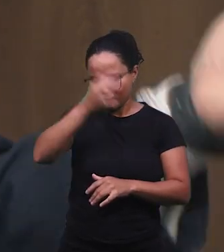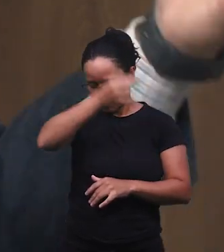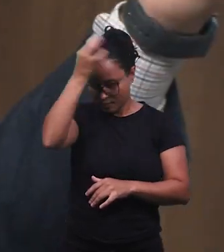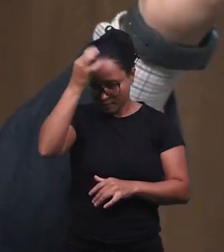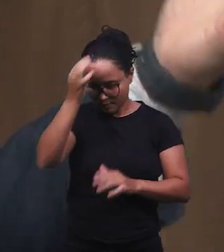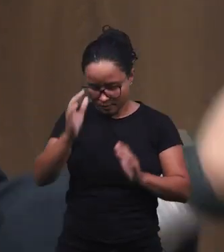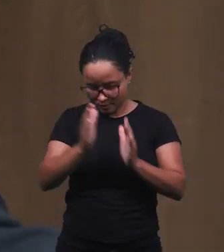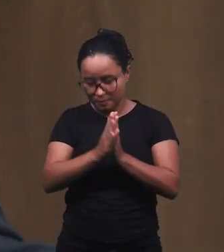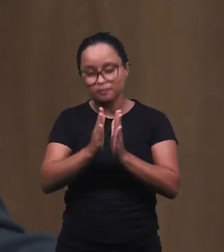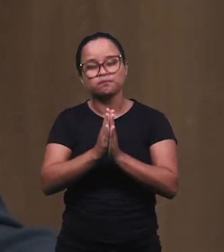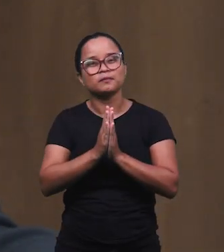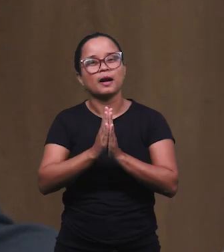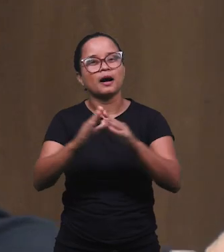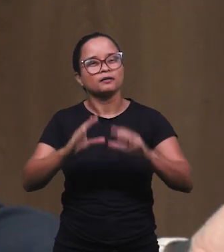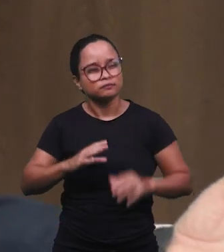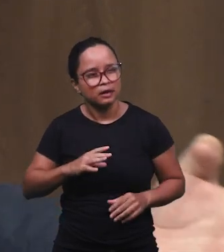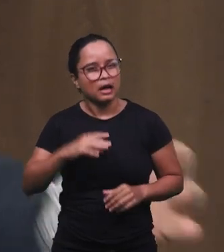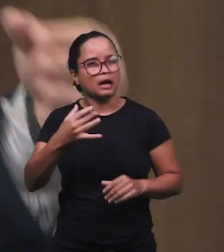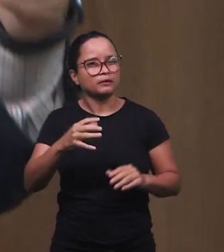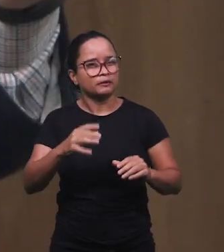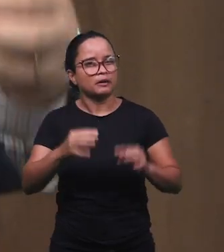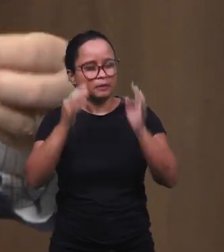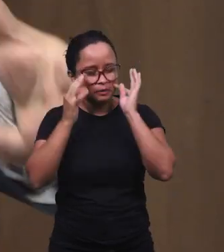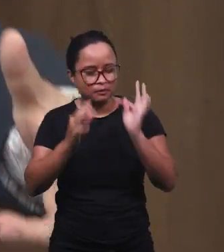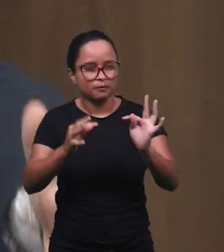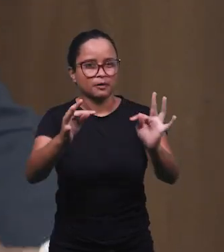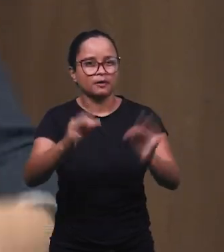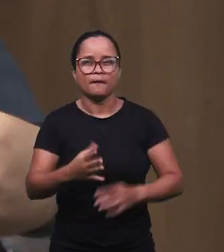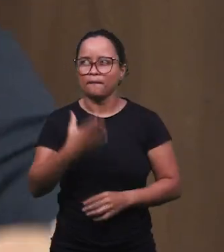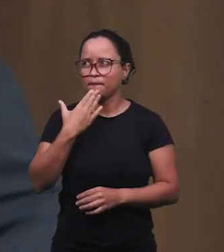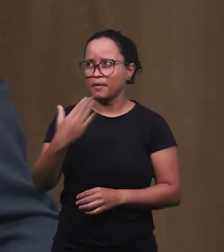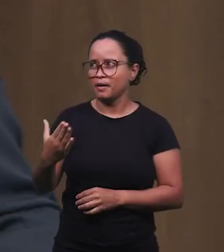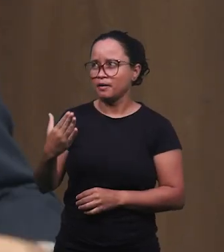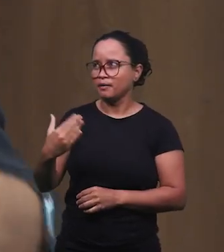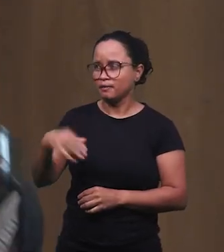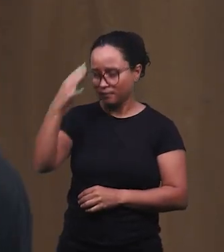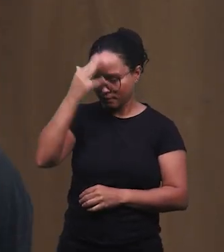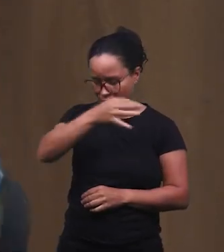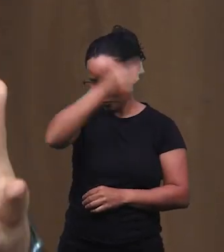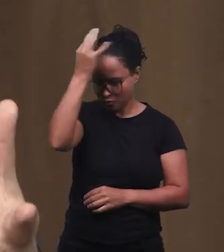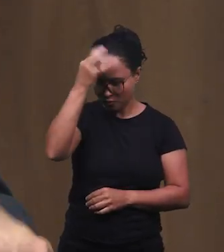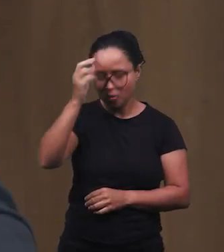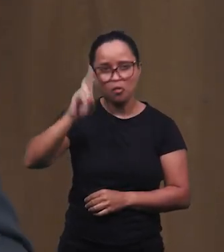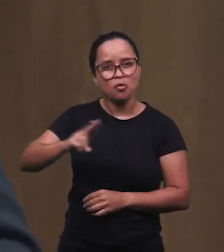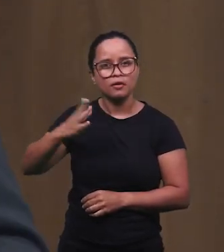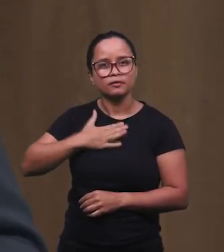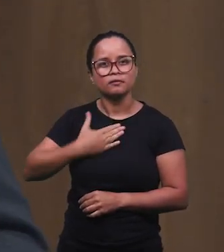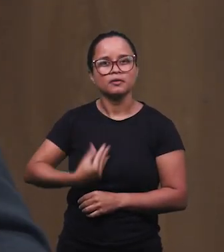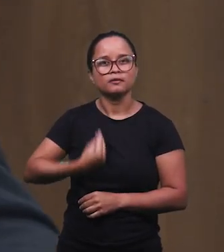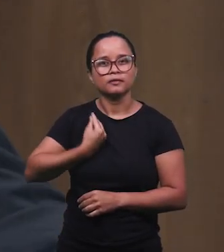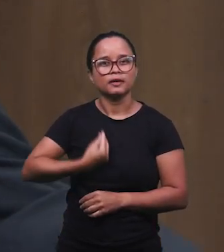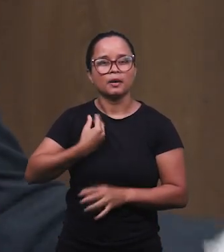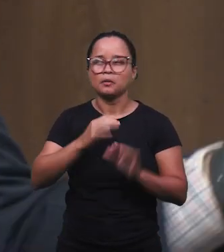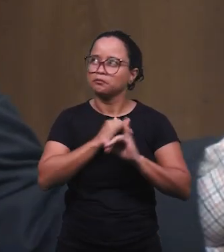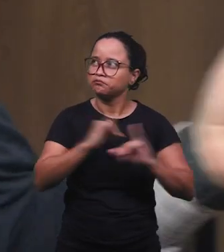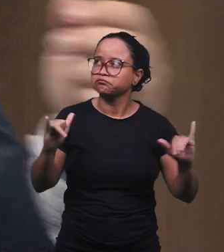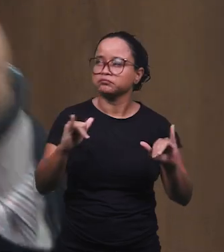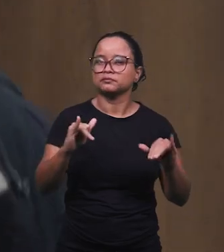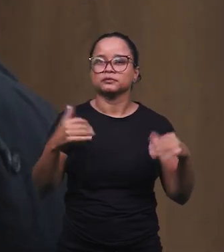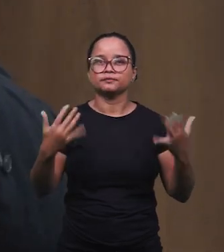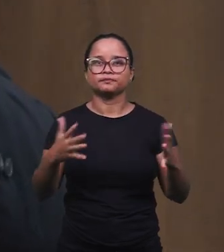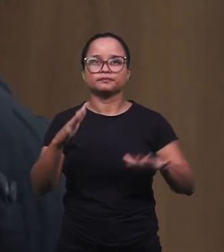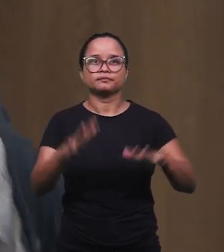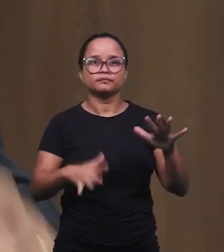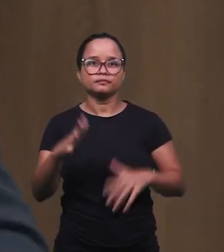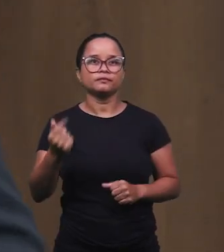a ousadia para testemunhar. Ora, pede ao Senhor, pede para o Espírito Santo, para o Senhor me dar a ousadia para falar. Muitas vezes,